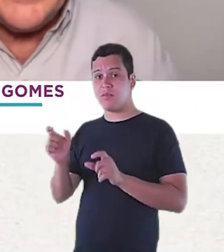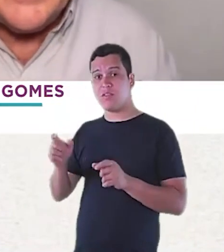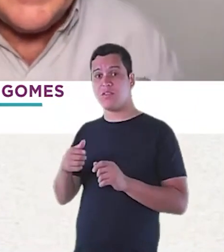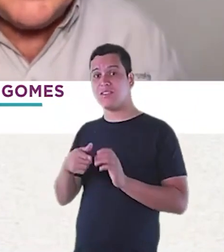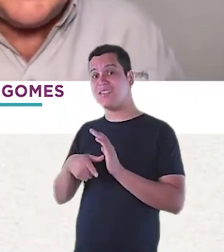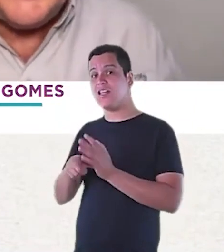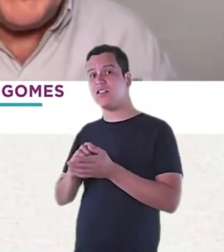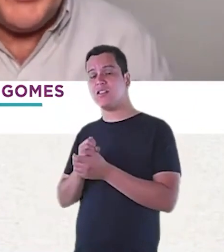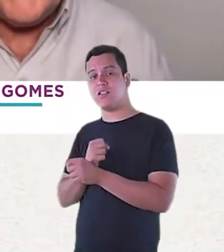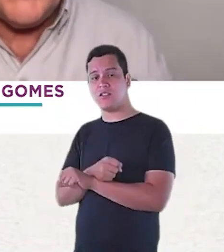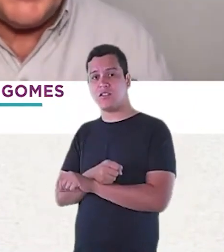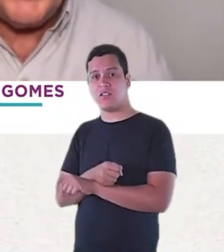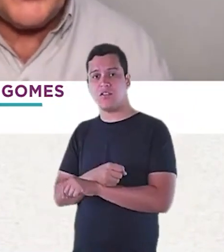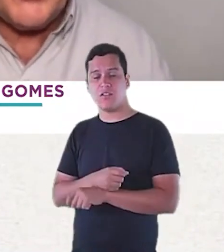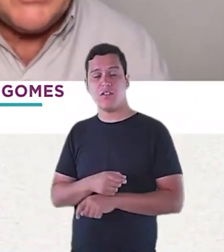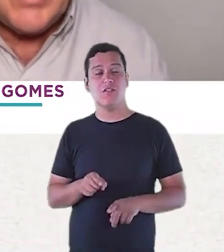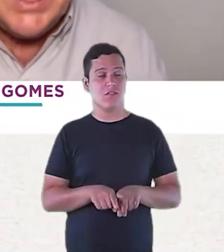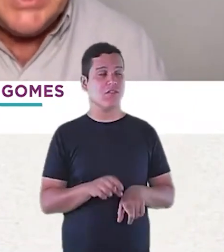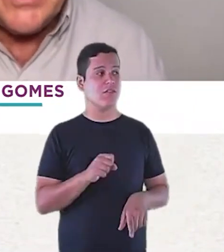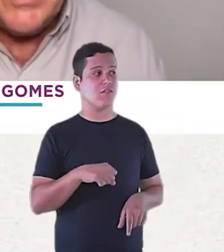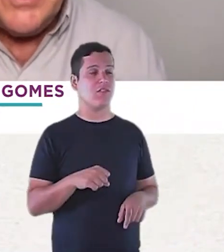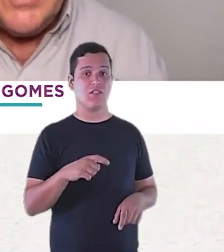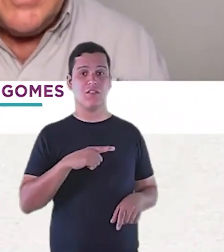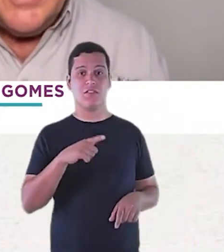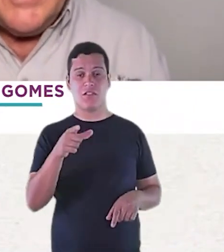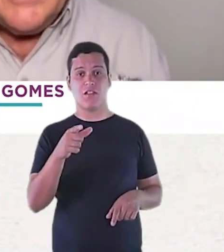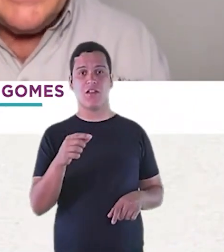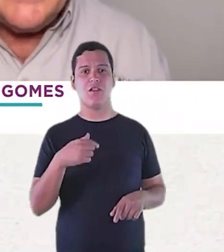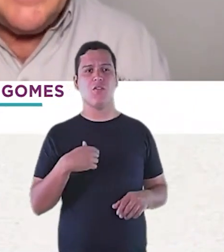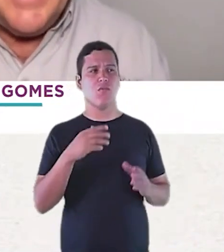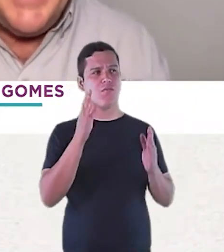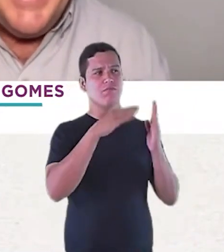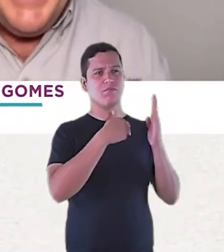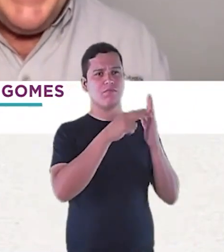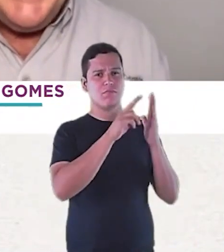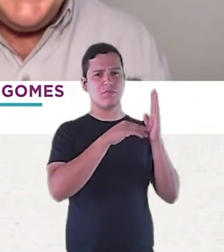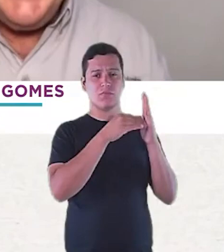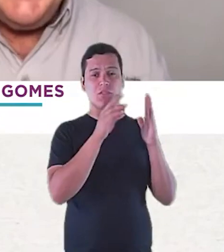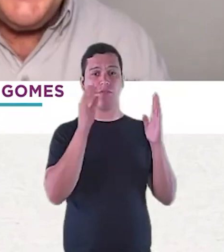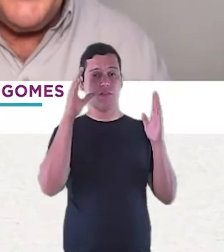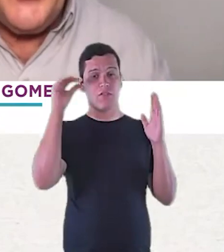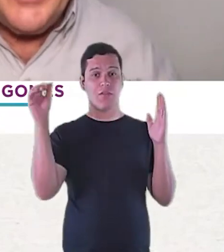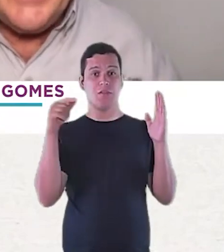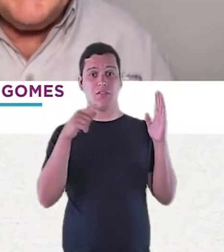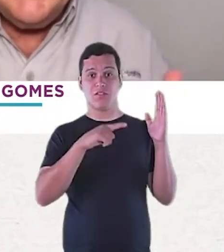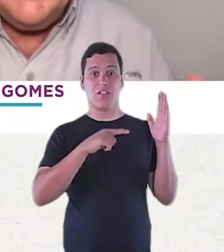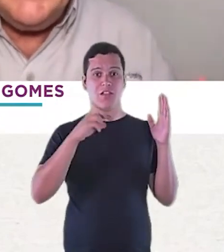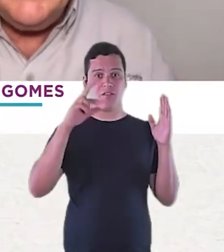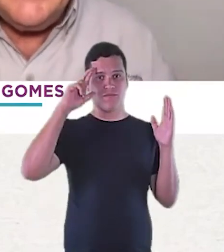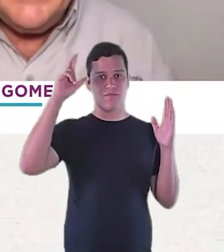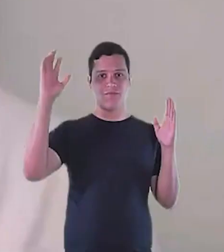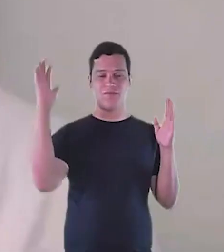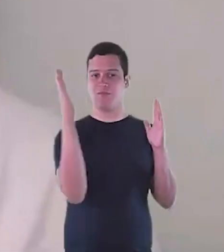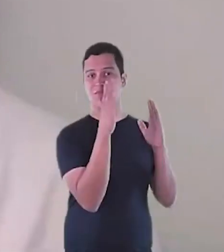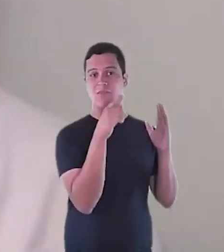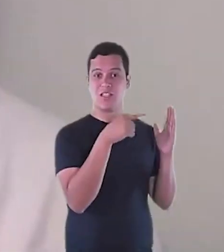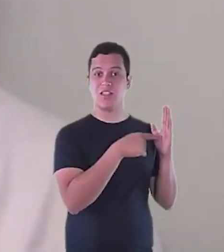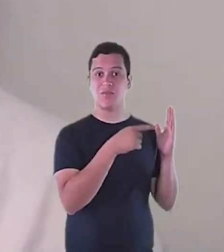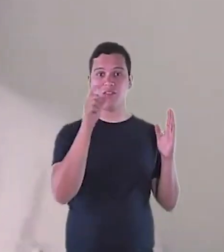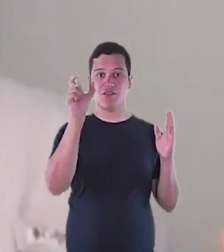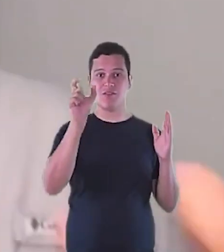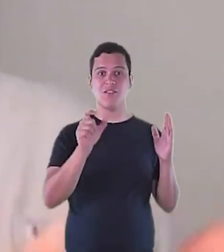que ele mostra um Capitão do Mato que é negro. Que é negro. E aí, então, assim,